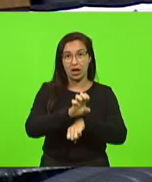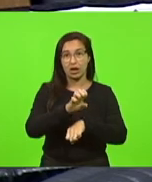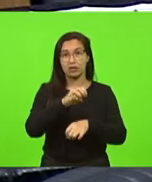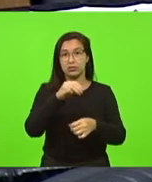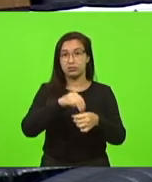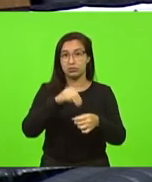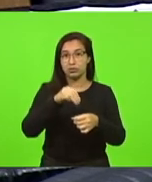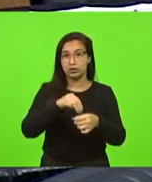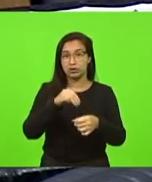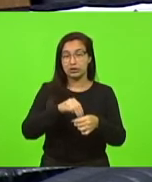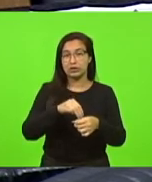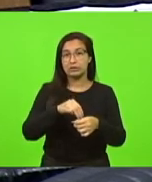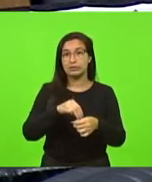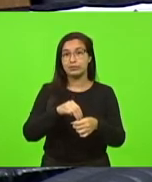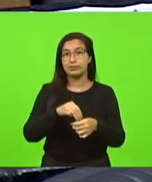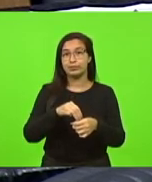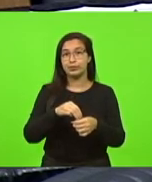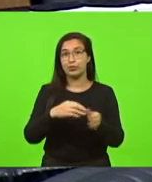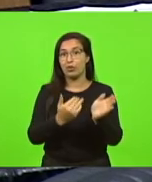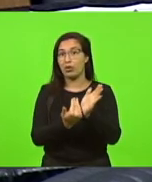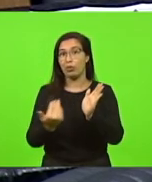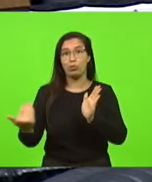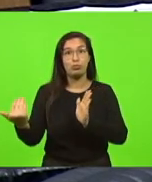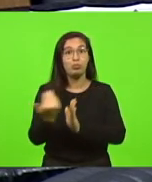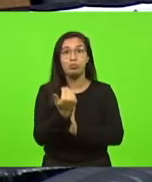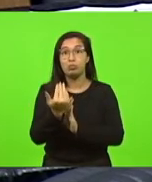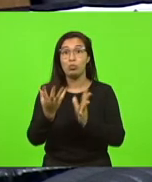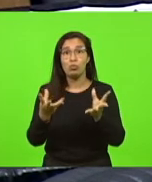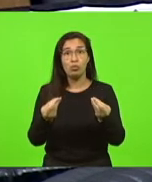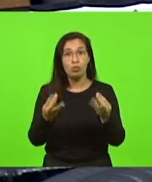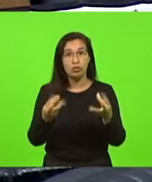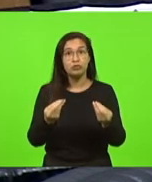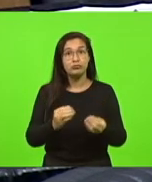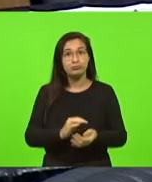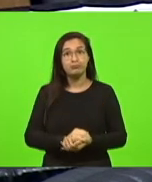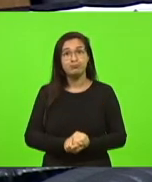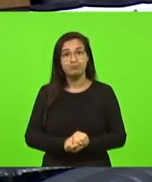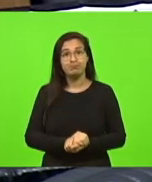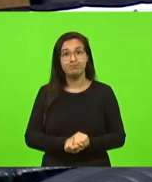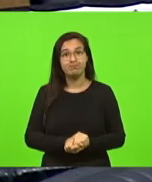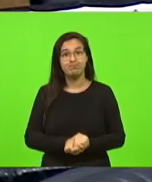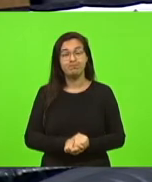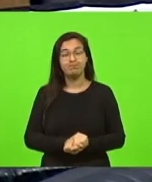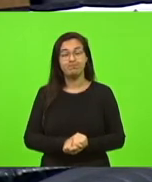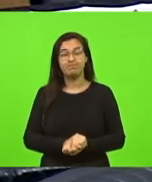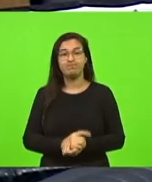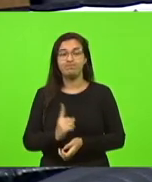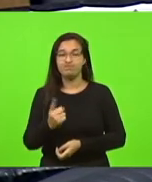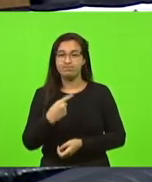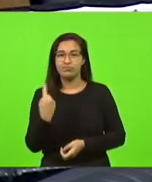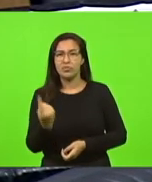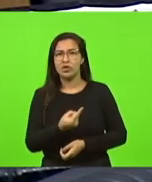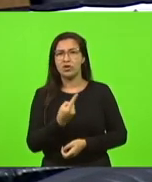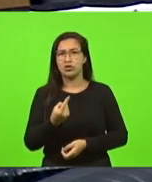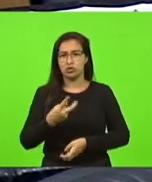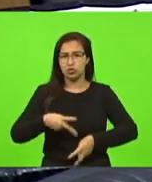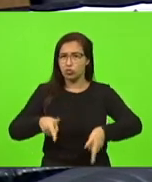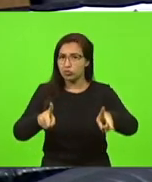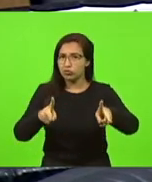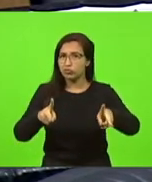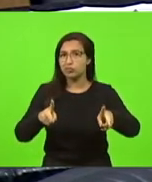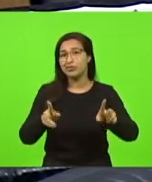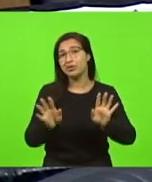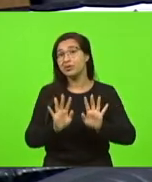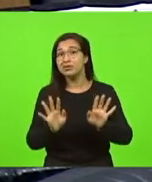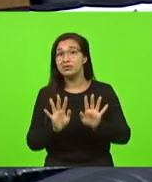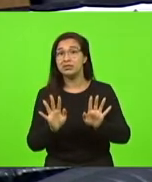forma vultuosa além do normal. Nós não vamos viver esse tempo sempre. Então, se nós não vamos viver esse